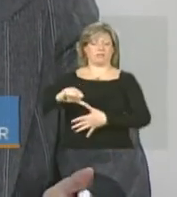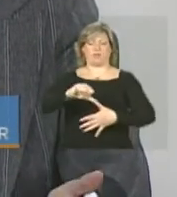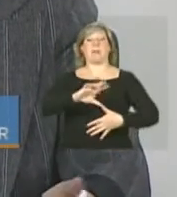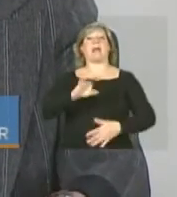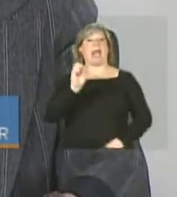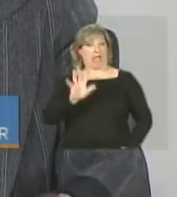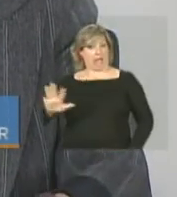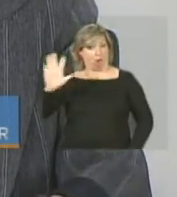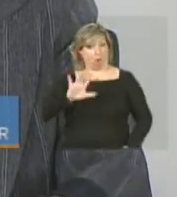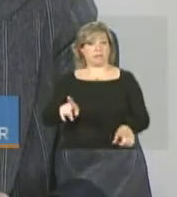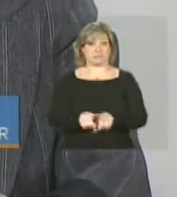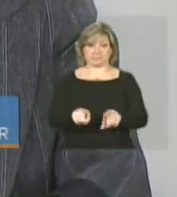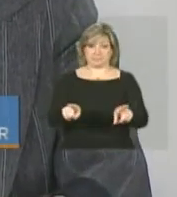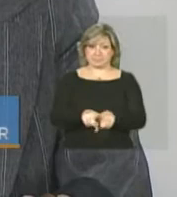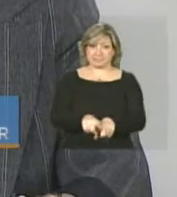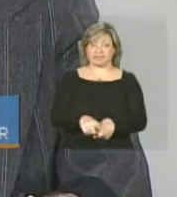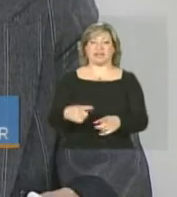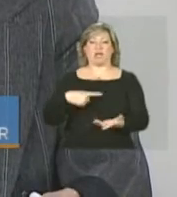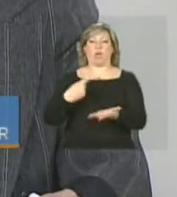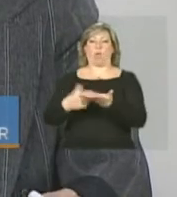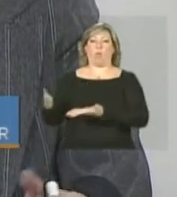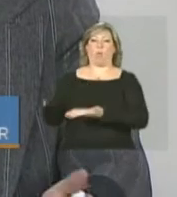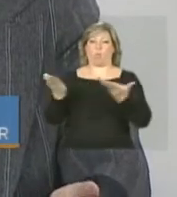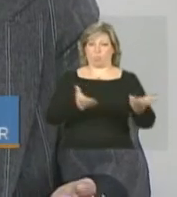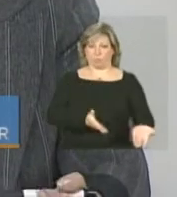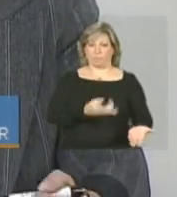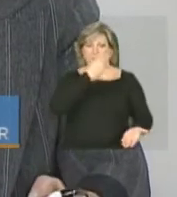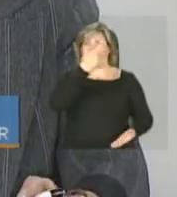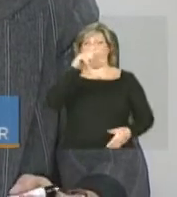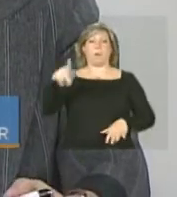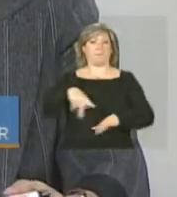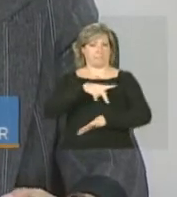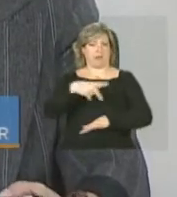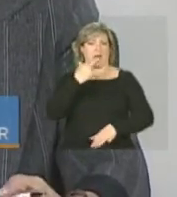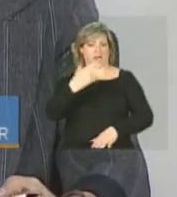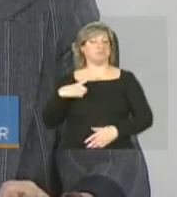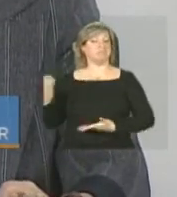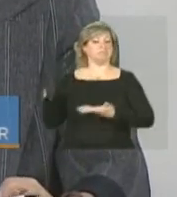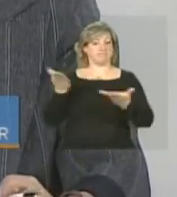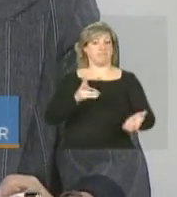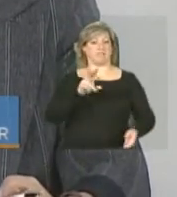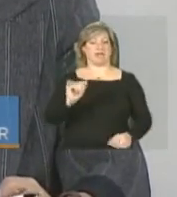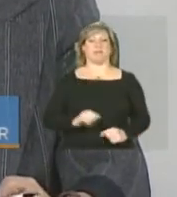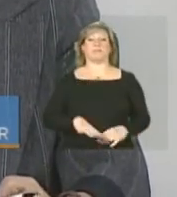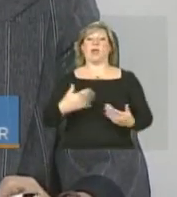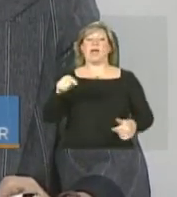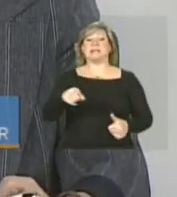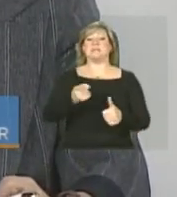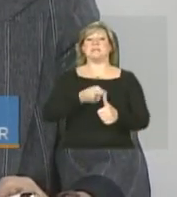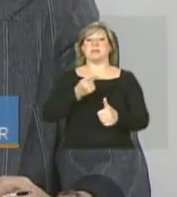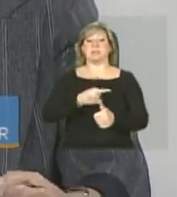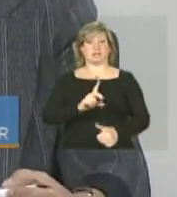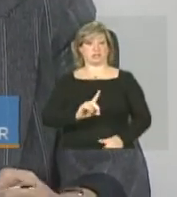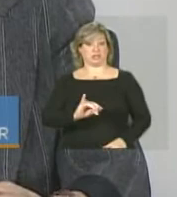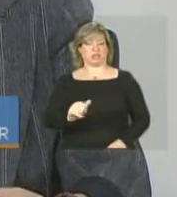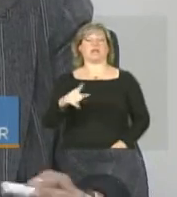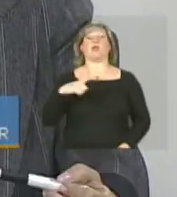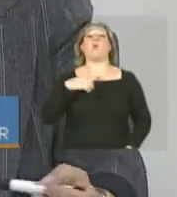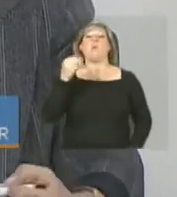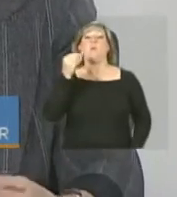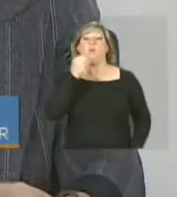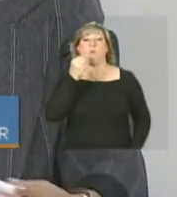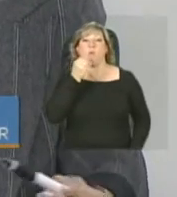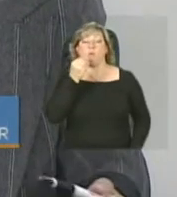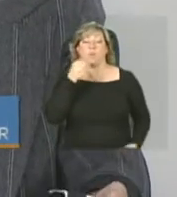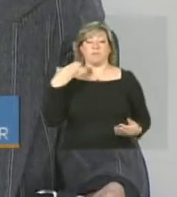Europa, tem um grupo de convidados internacionais. Também neste mesmo primeiro dia, temos oportunidade de